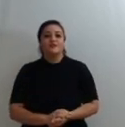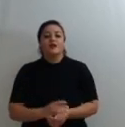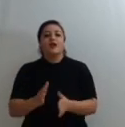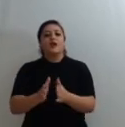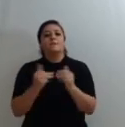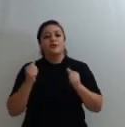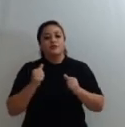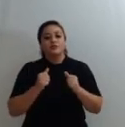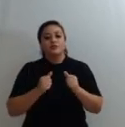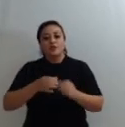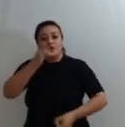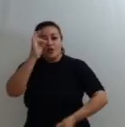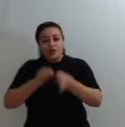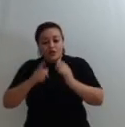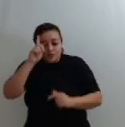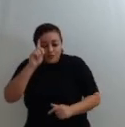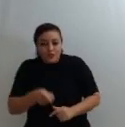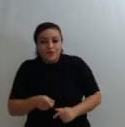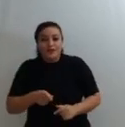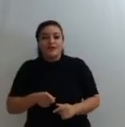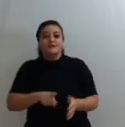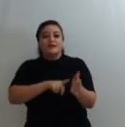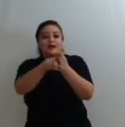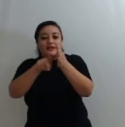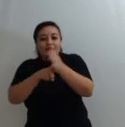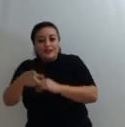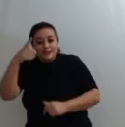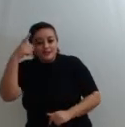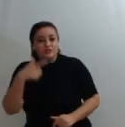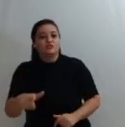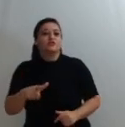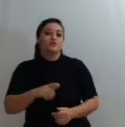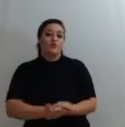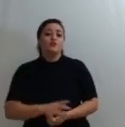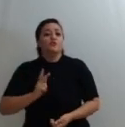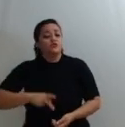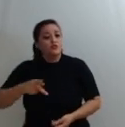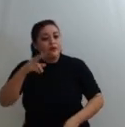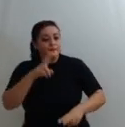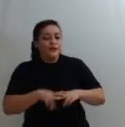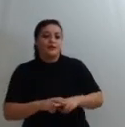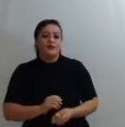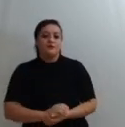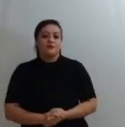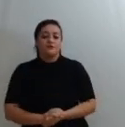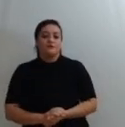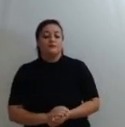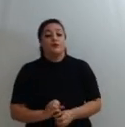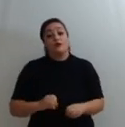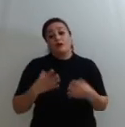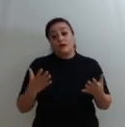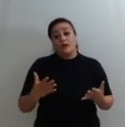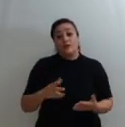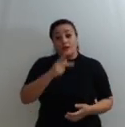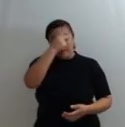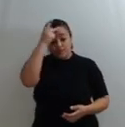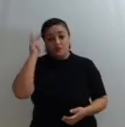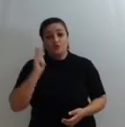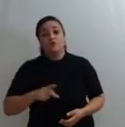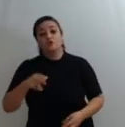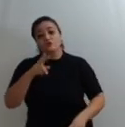analise novamente a permanência dos motivos da prisão. É claro que o normal é que alguém que esteja preso continue